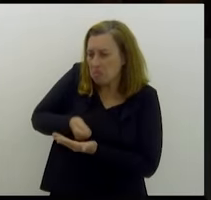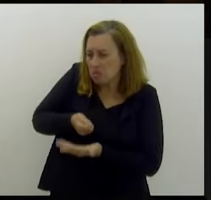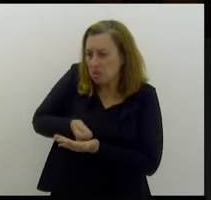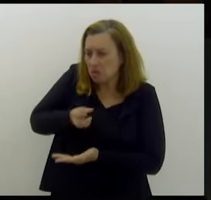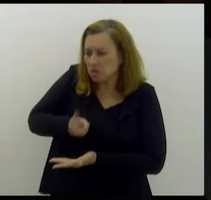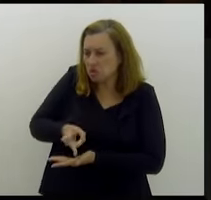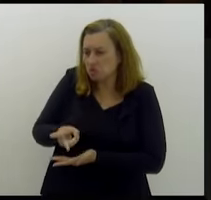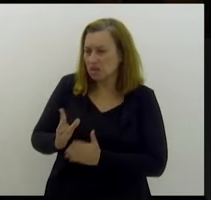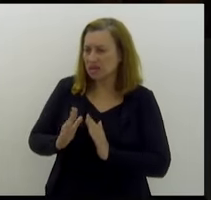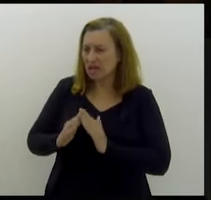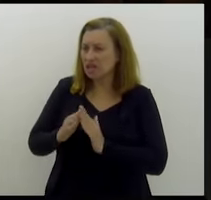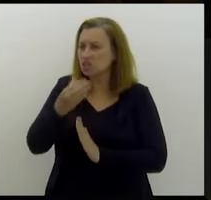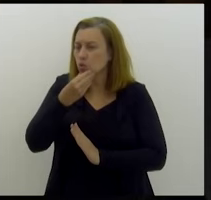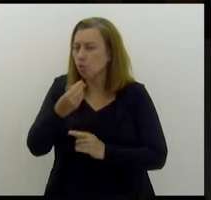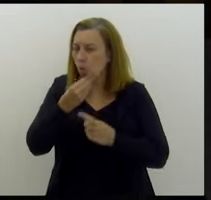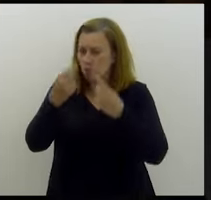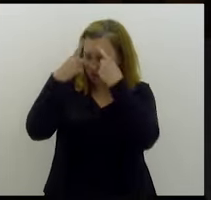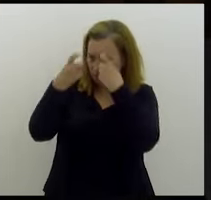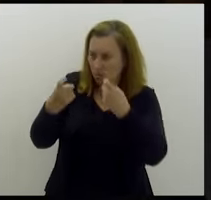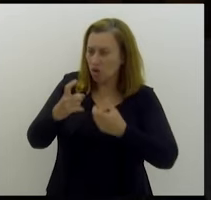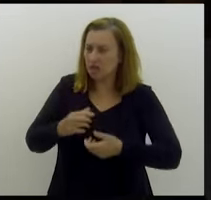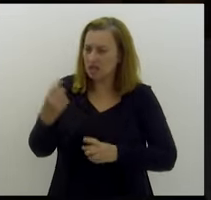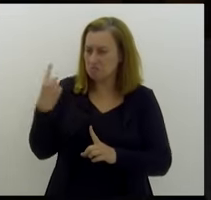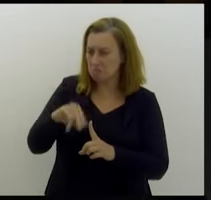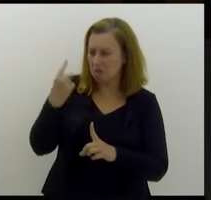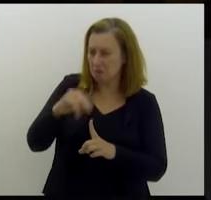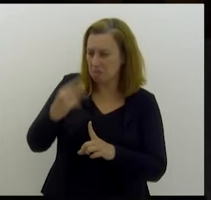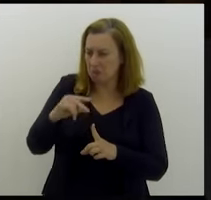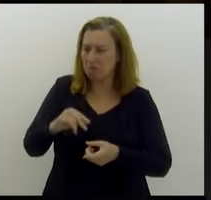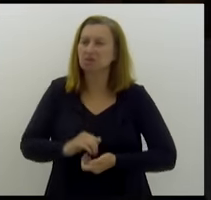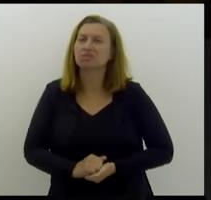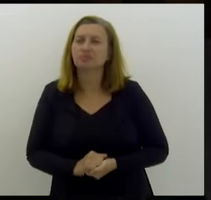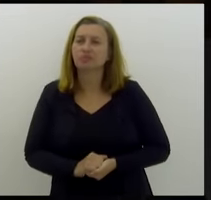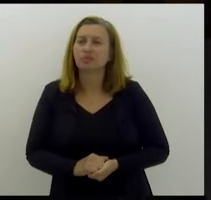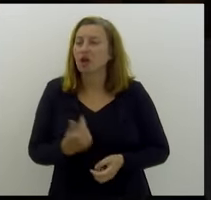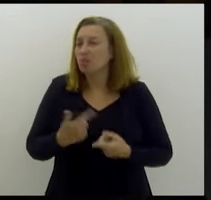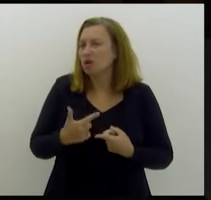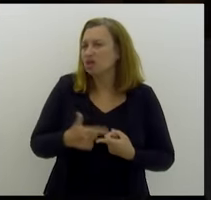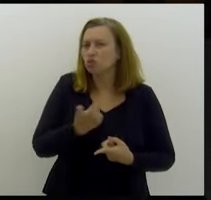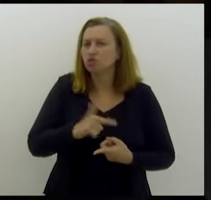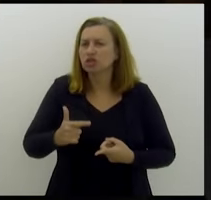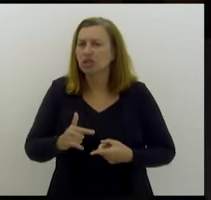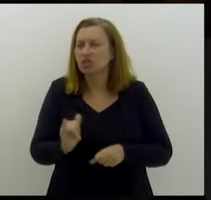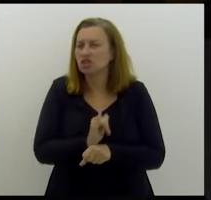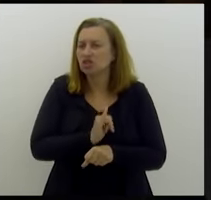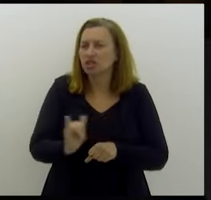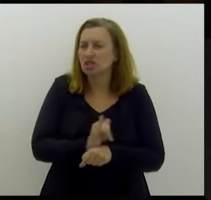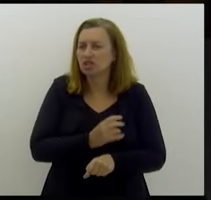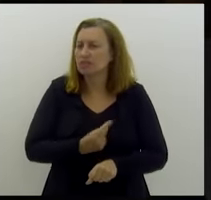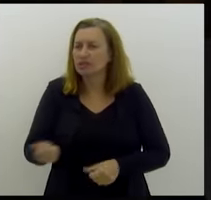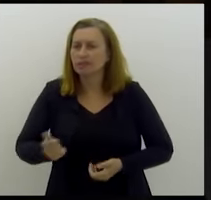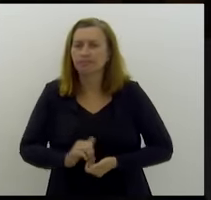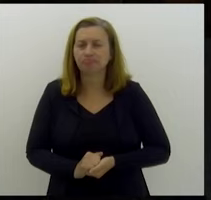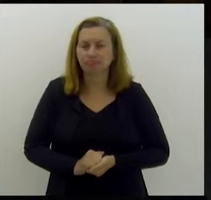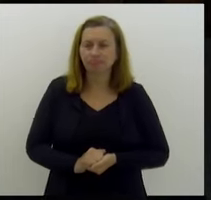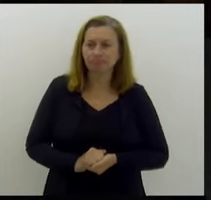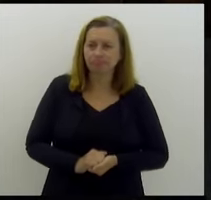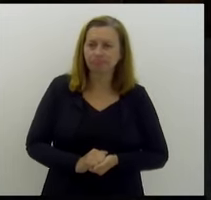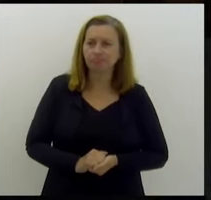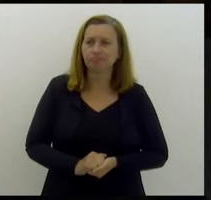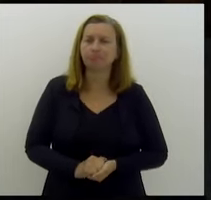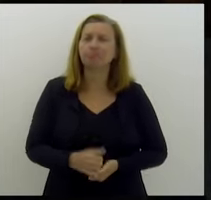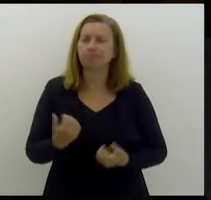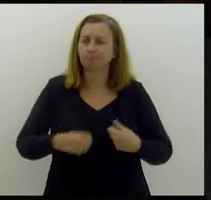casa daqueles homens que as espancam que as violentam porque não tem alternativa para onde ir a alternativa tem que ser